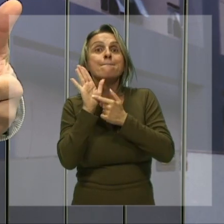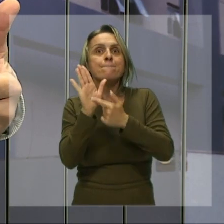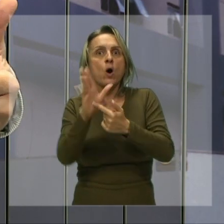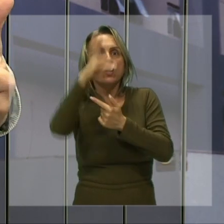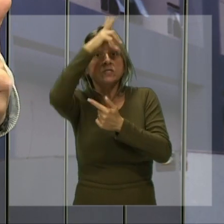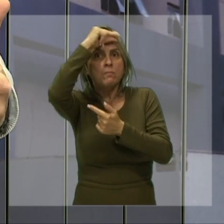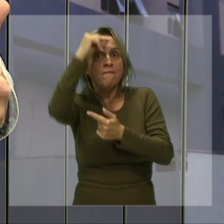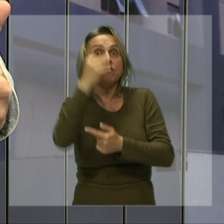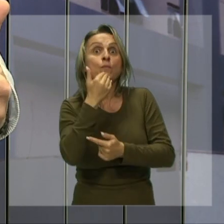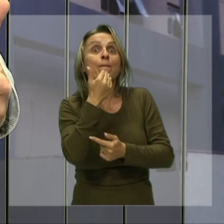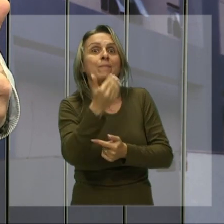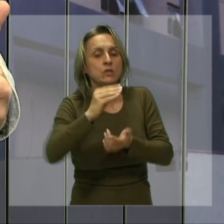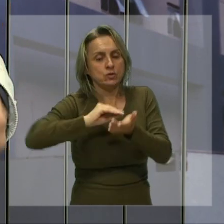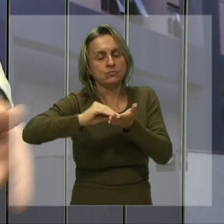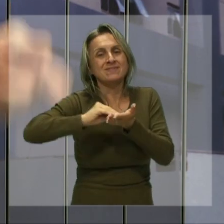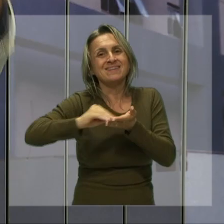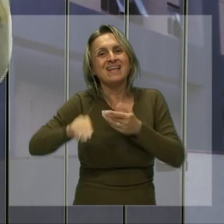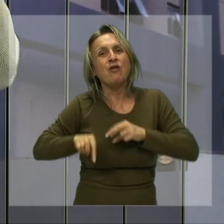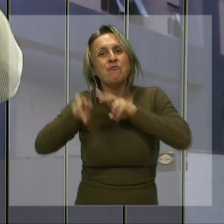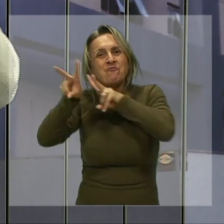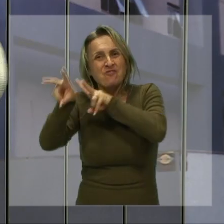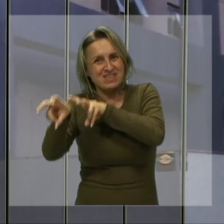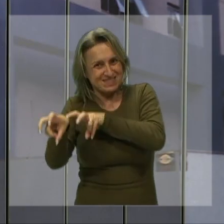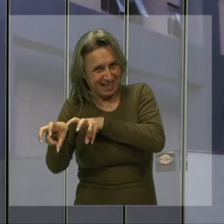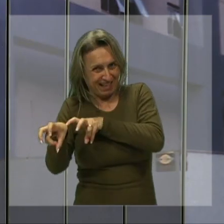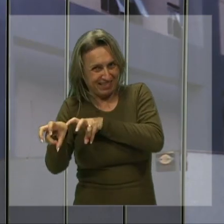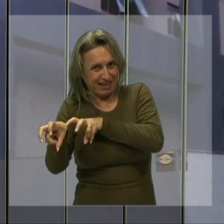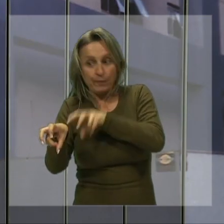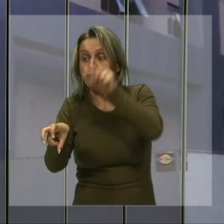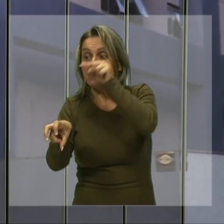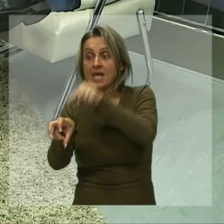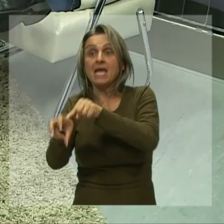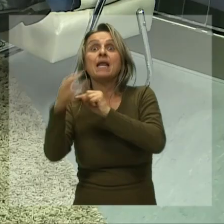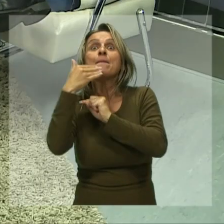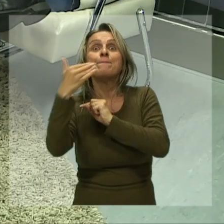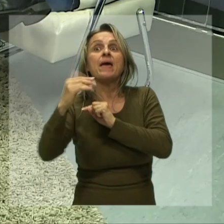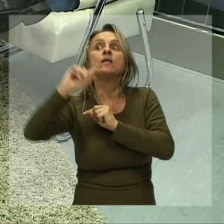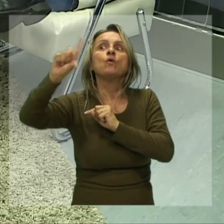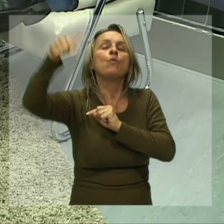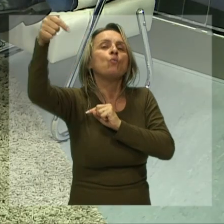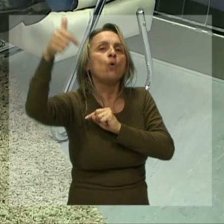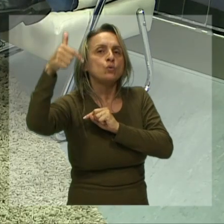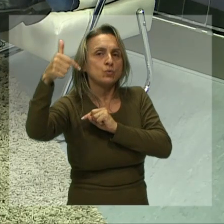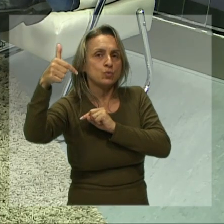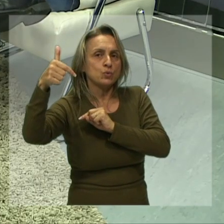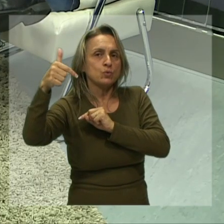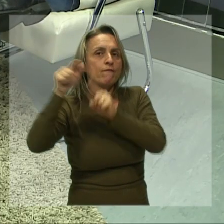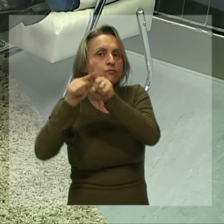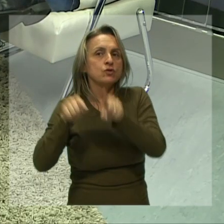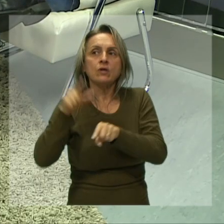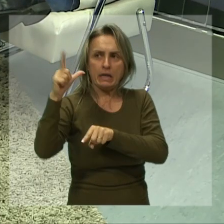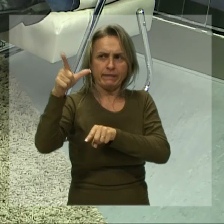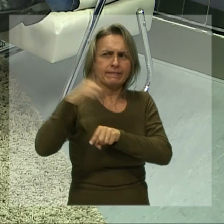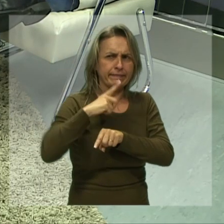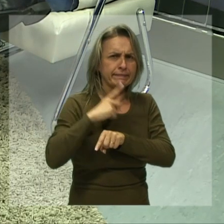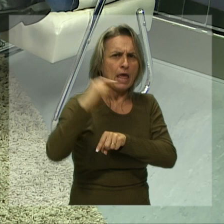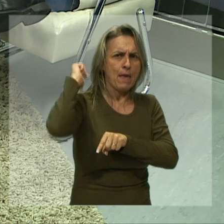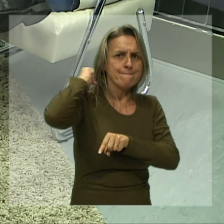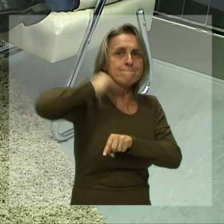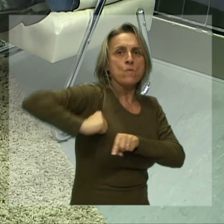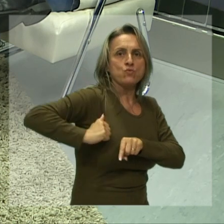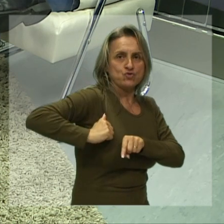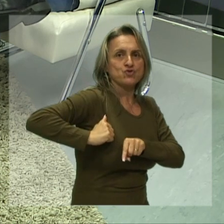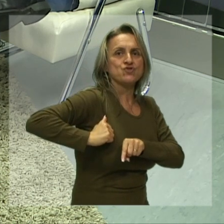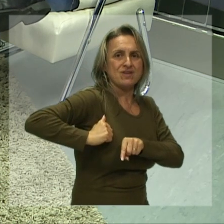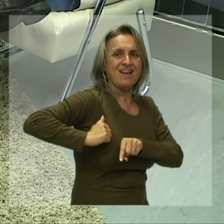secretário dele, de Fazenda, que por sua vez pede a um subordinado dele se ele tem lá uma mochila, e essa